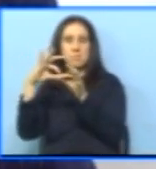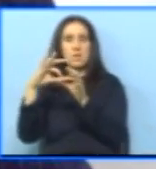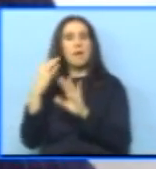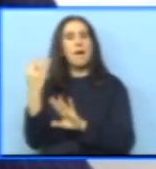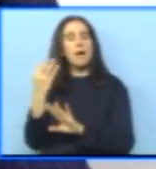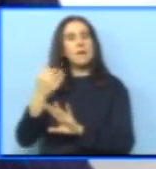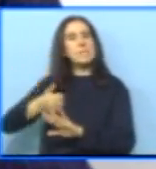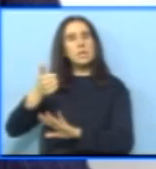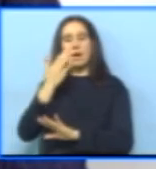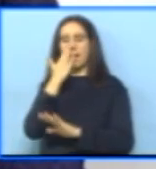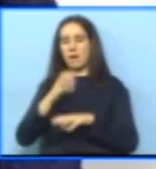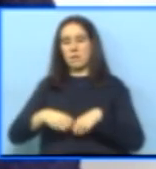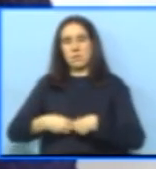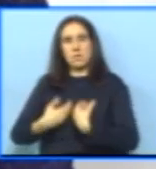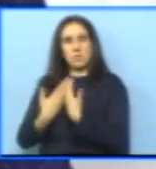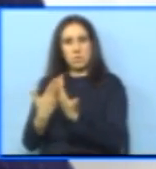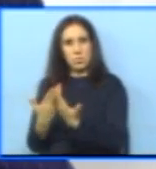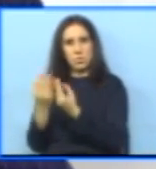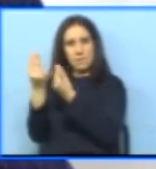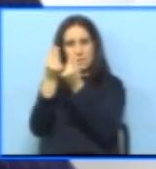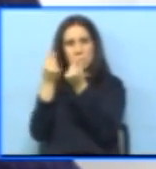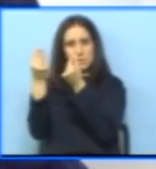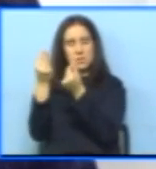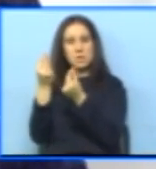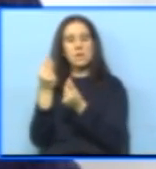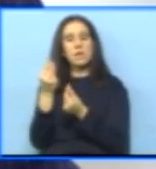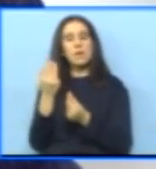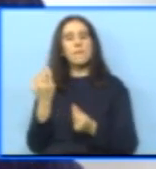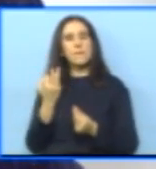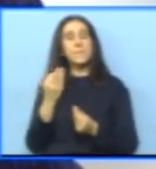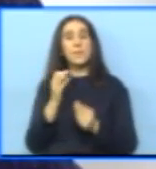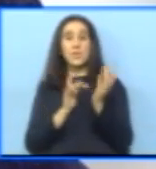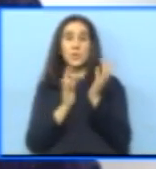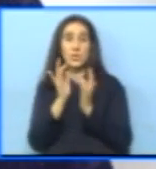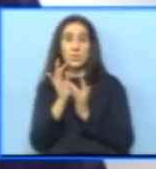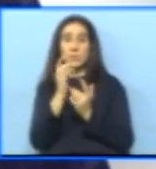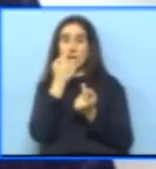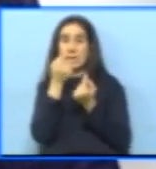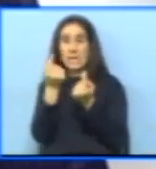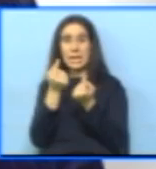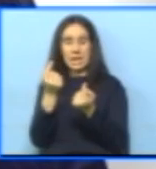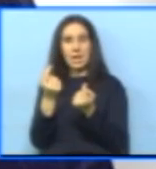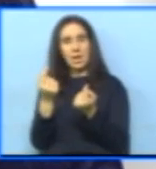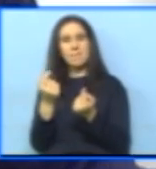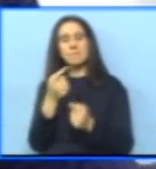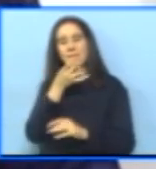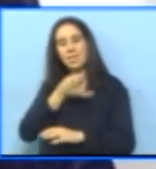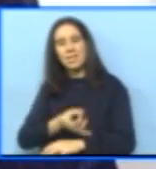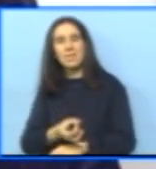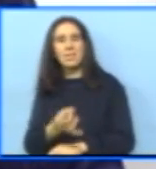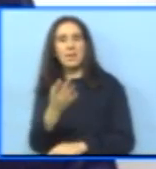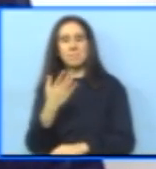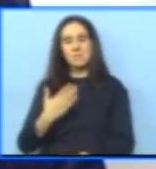de atitudes e de formas de ser que, à semelhança de Jesus, têm esta dimensão da compaixão,